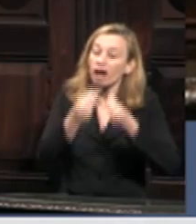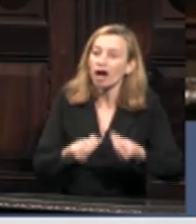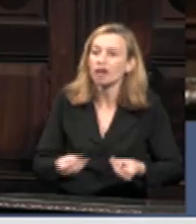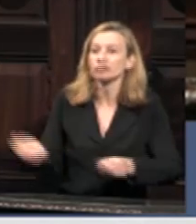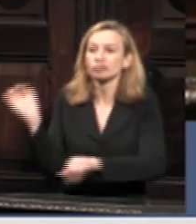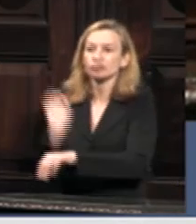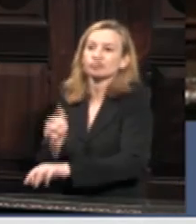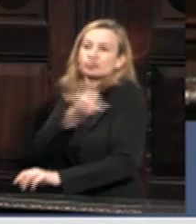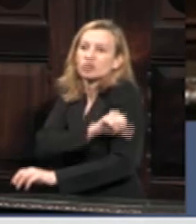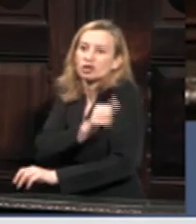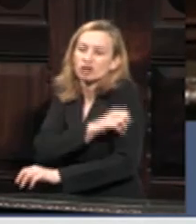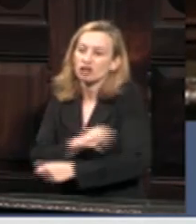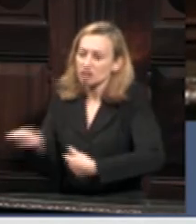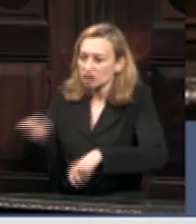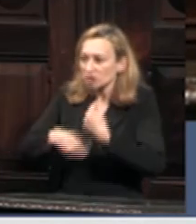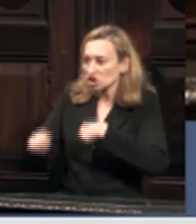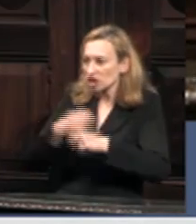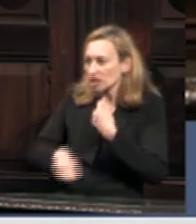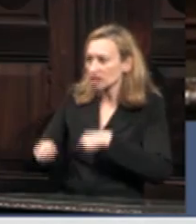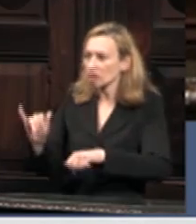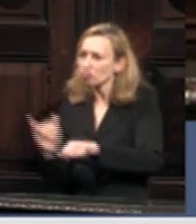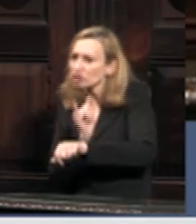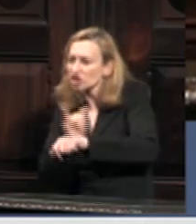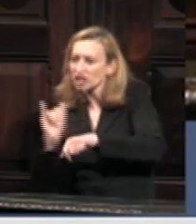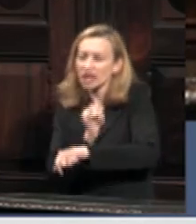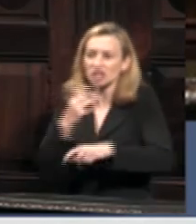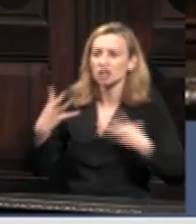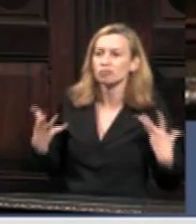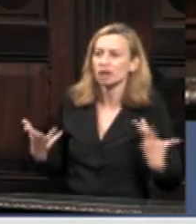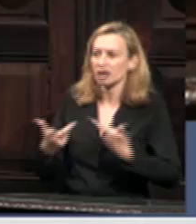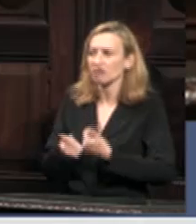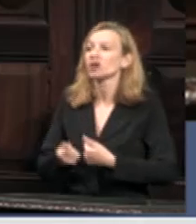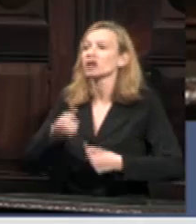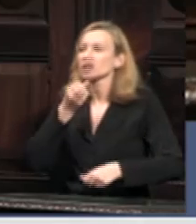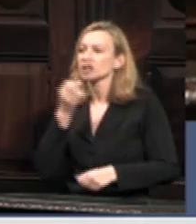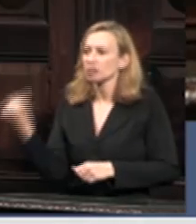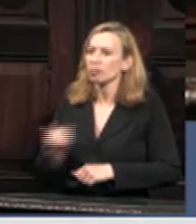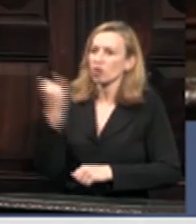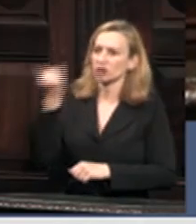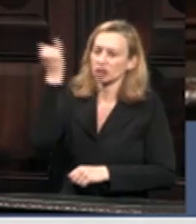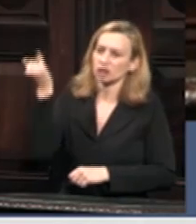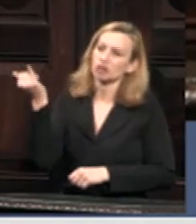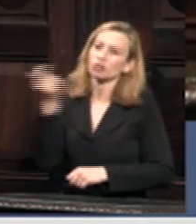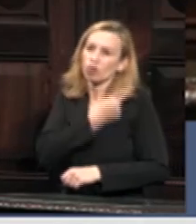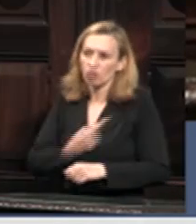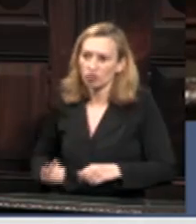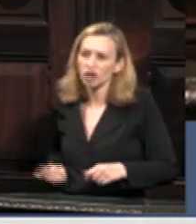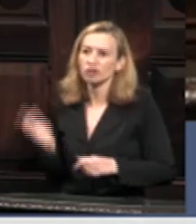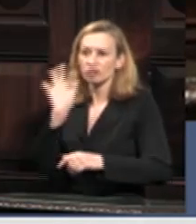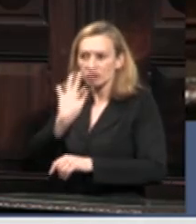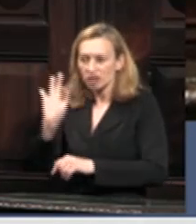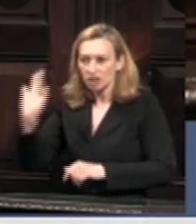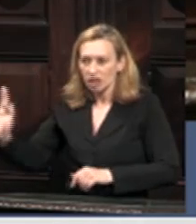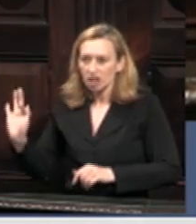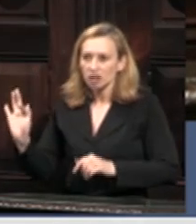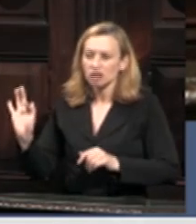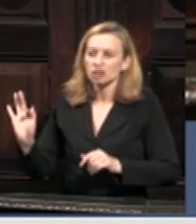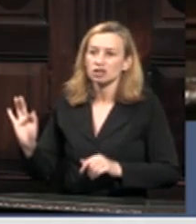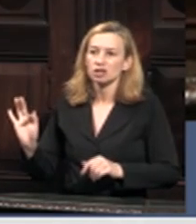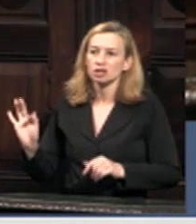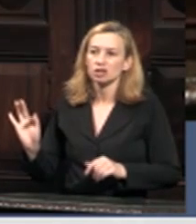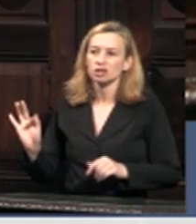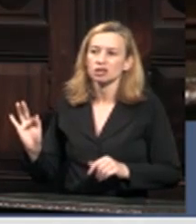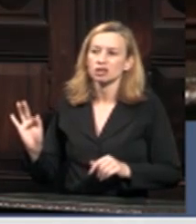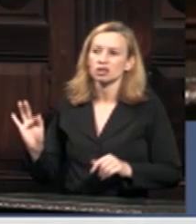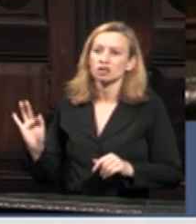gestão eficiente, uma articulação política importante com o governo federal, com as portas abertas